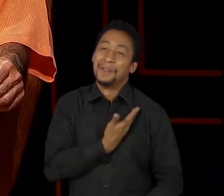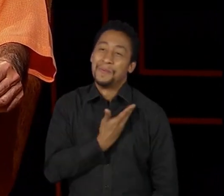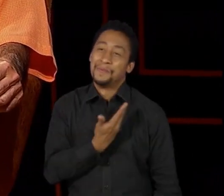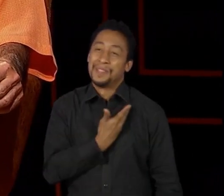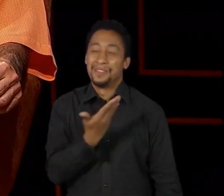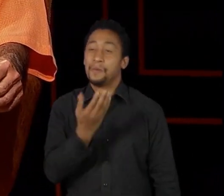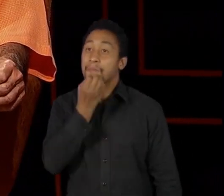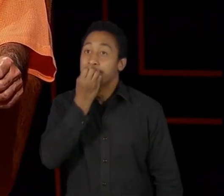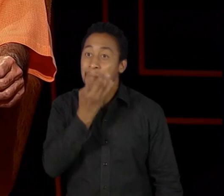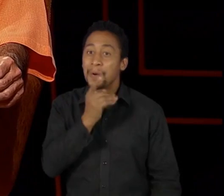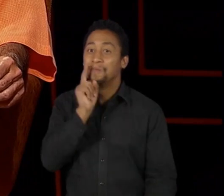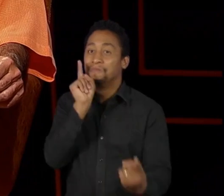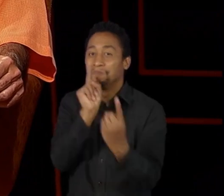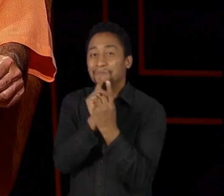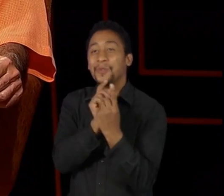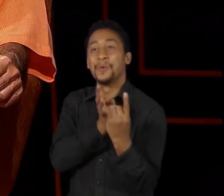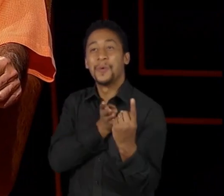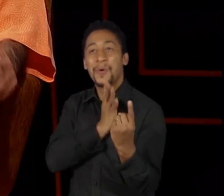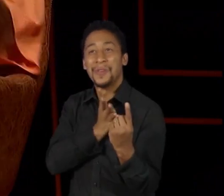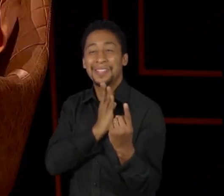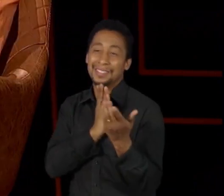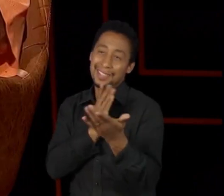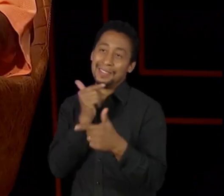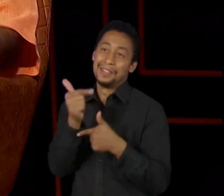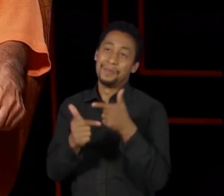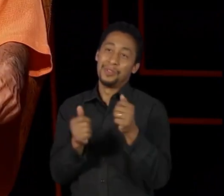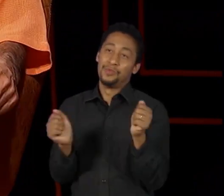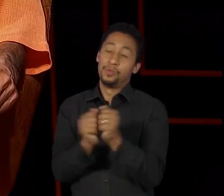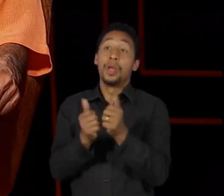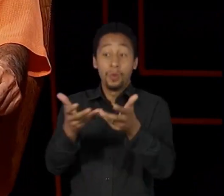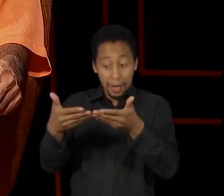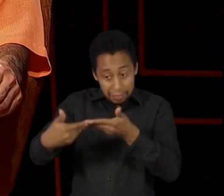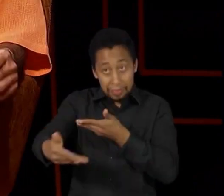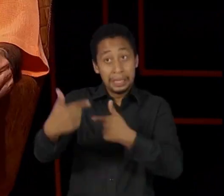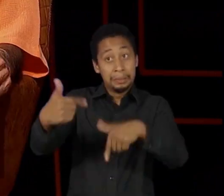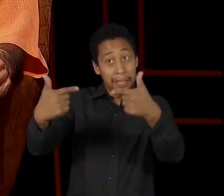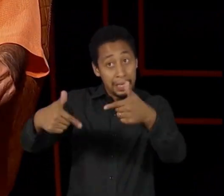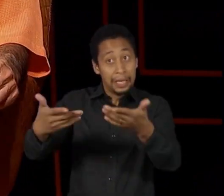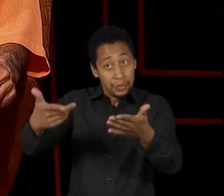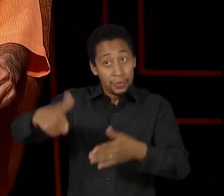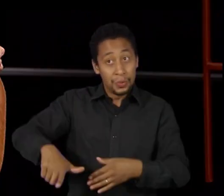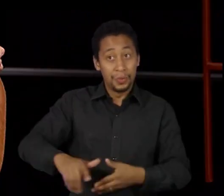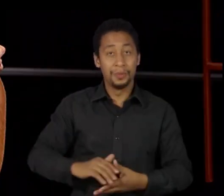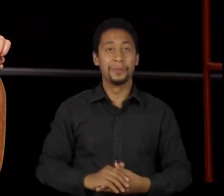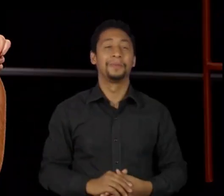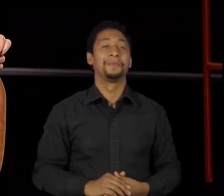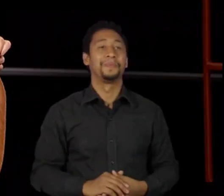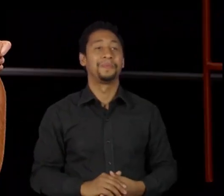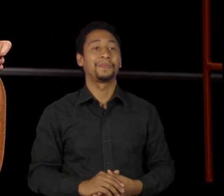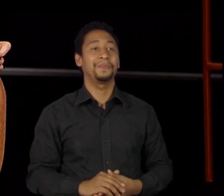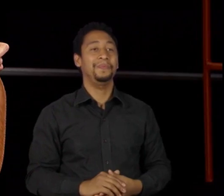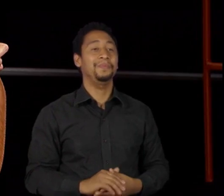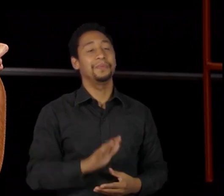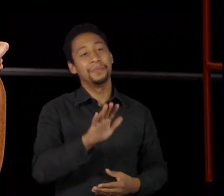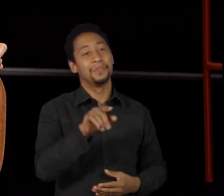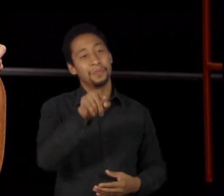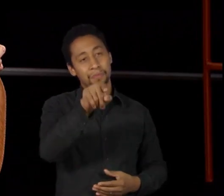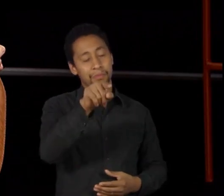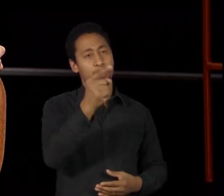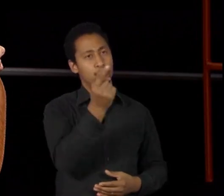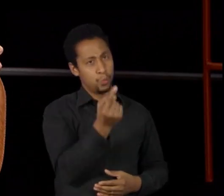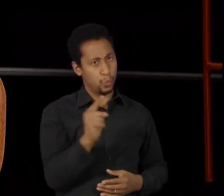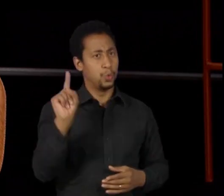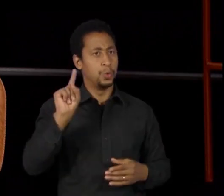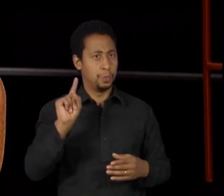conhecer você e ter trabalhado com você. E vamos trabalhar mais, hein, cara? E o seu último espetáculo na Companhia Estável